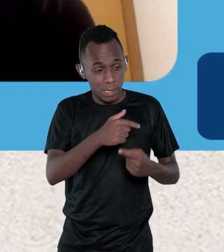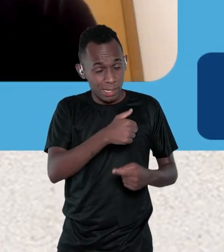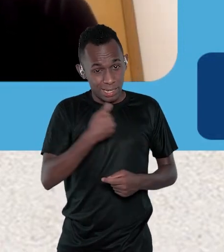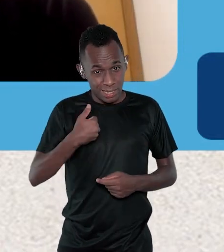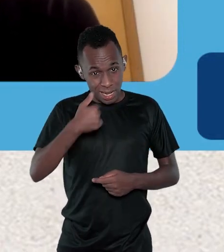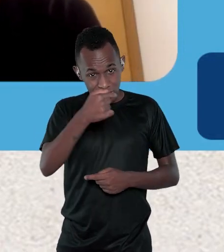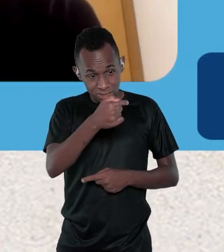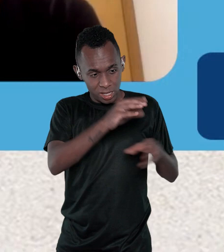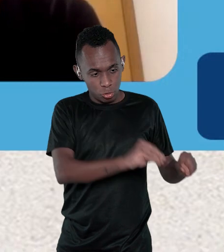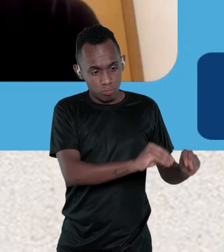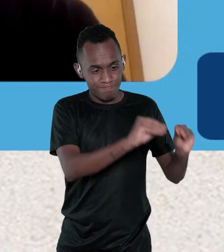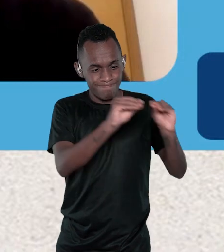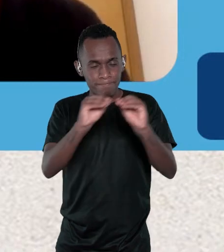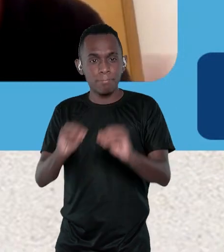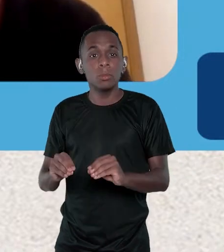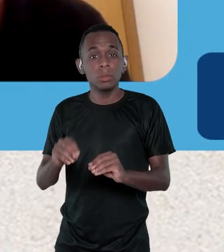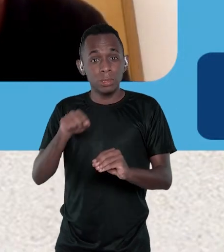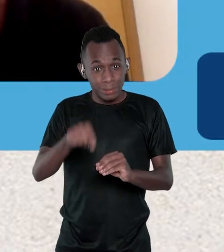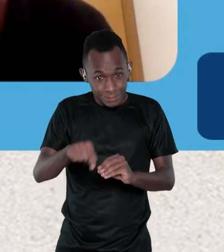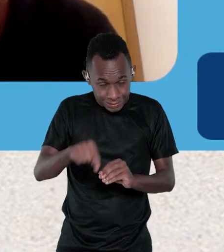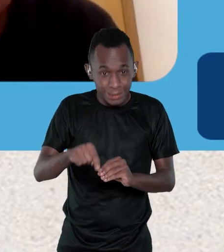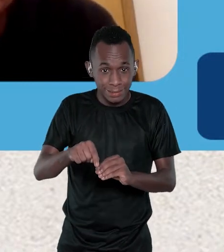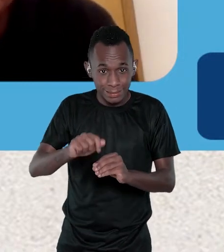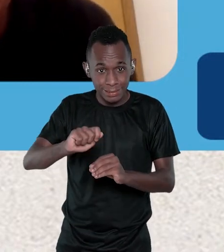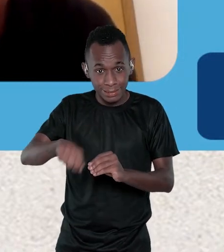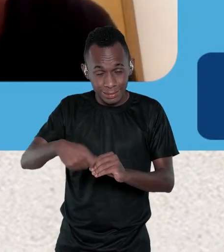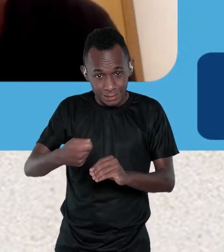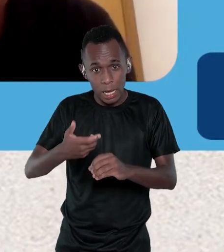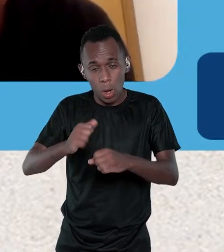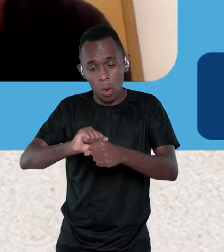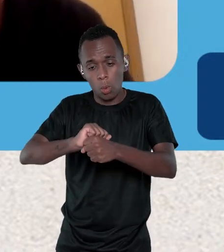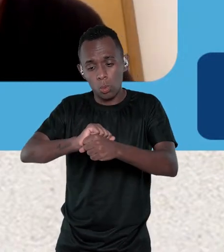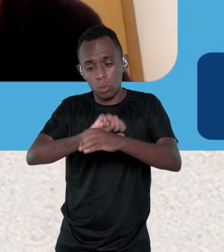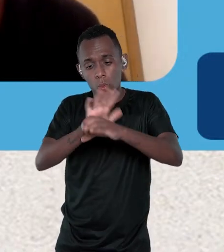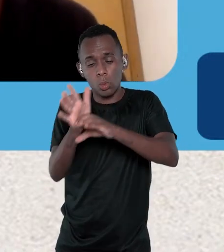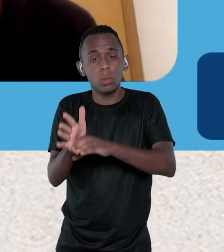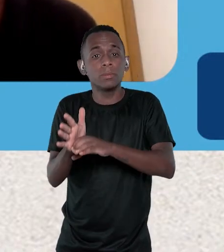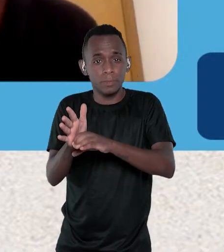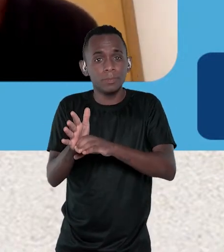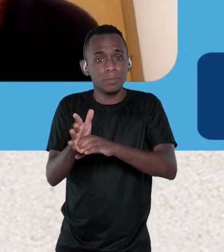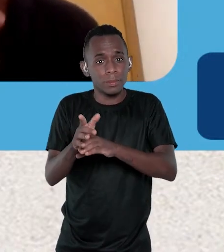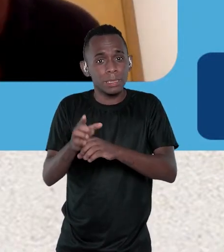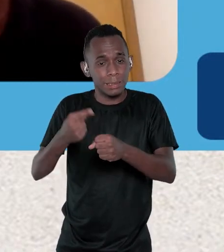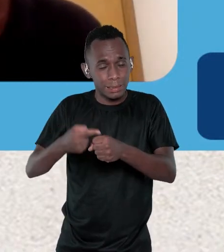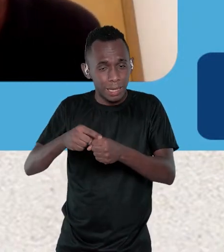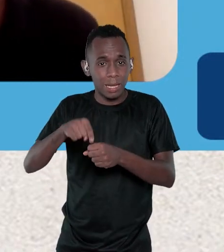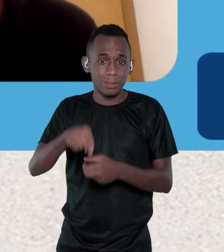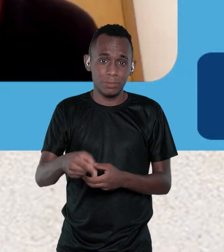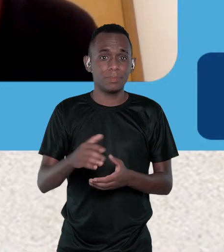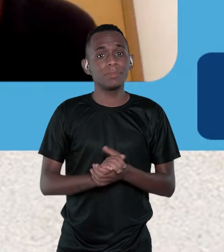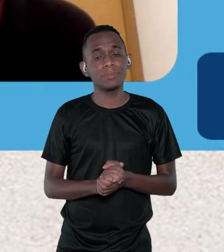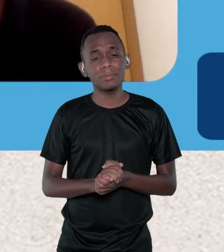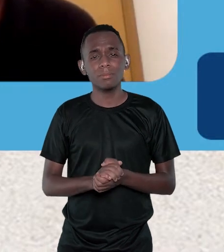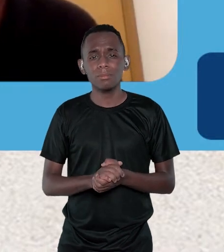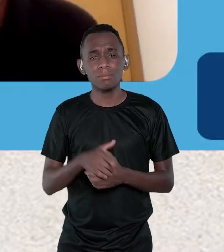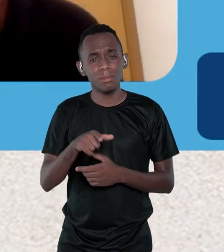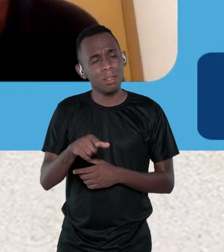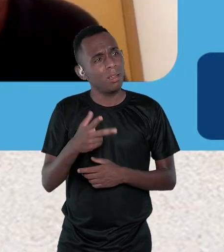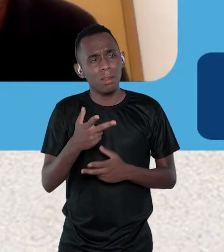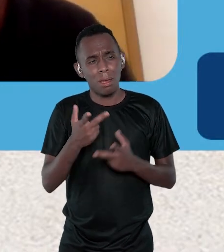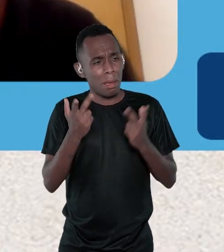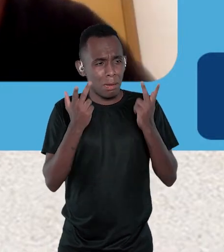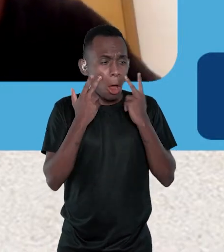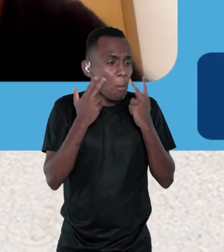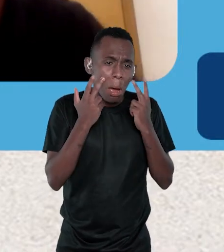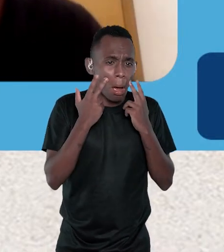lá aos 7 anos. Uhum. Que eu mudei para Montes Claros, que era uma trajetória